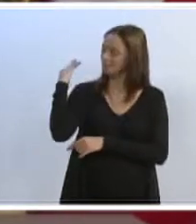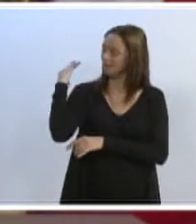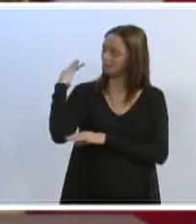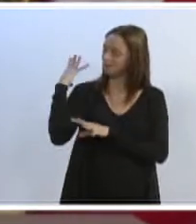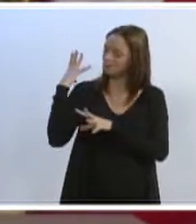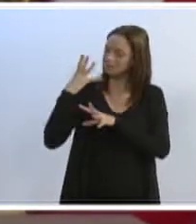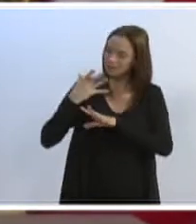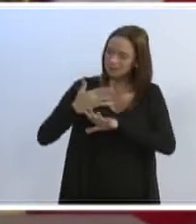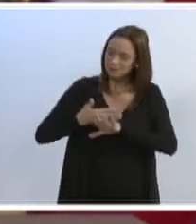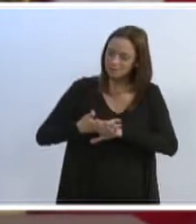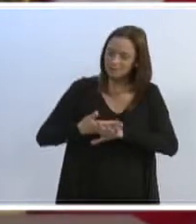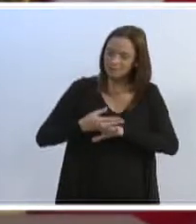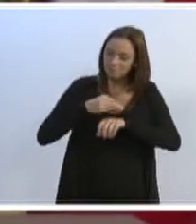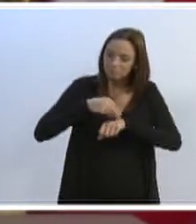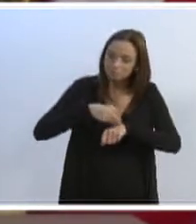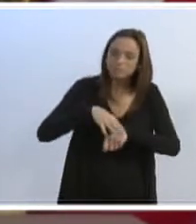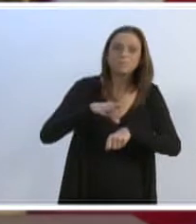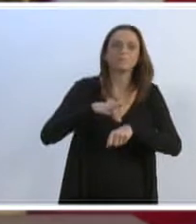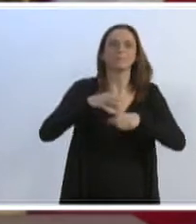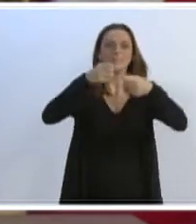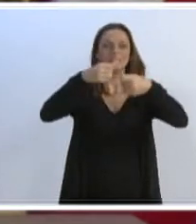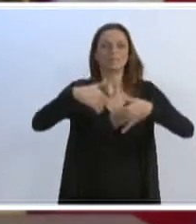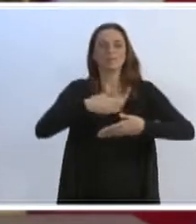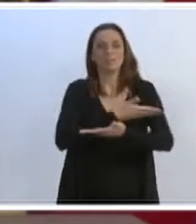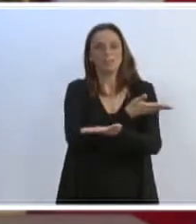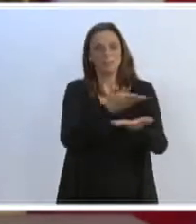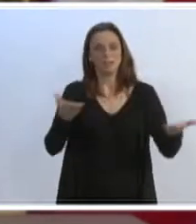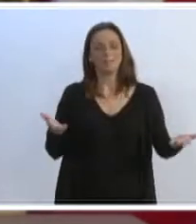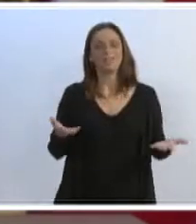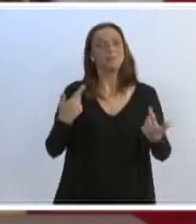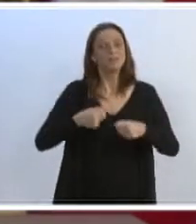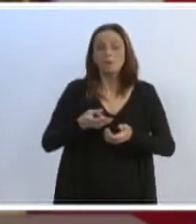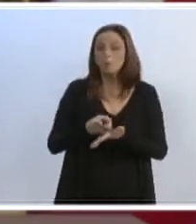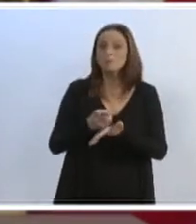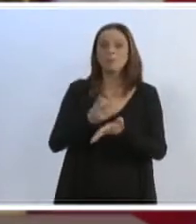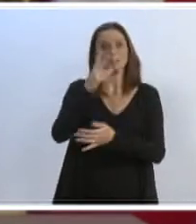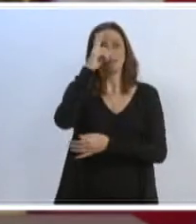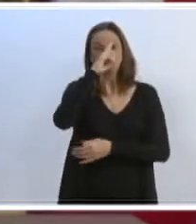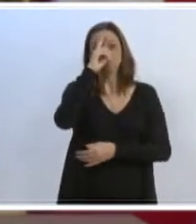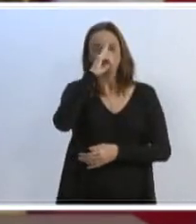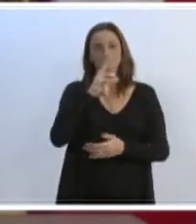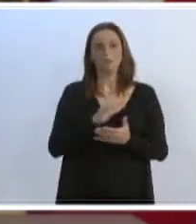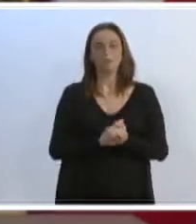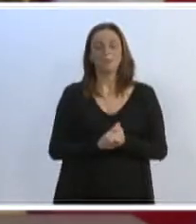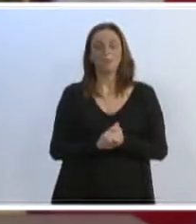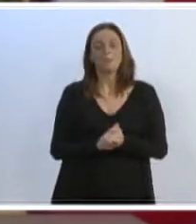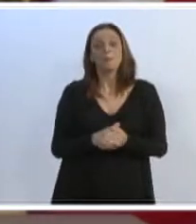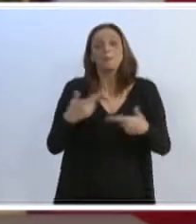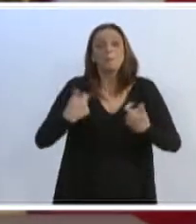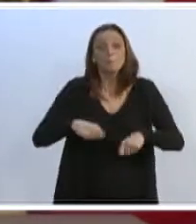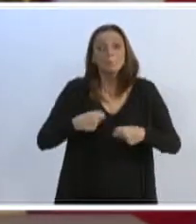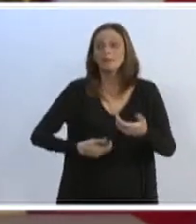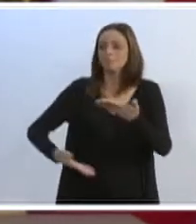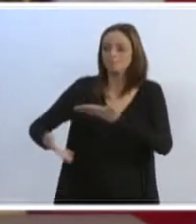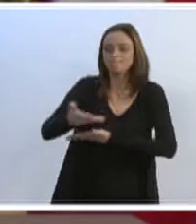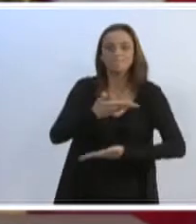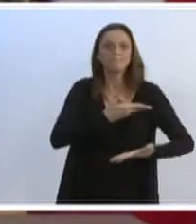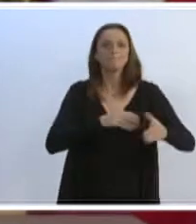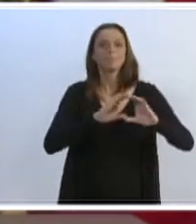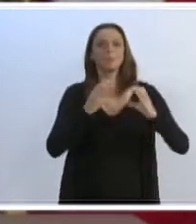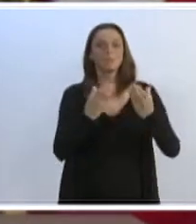Sueli. Quando, há 2 anos atrás, nós estivemos aqui em Blumenau e começamos a fazer as primeiras aproximações